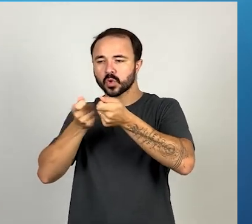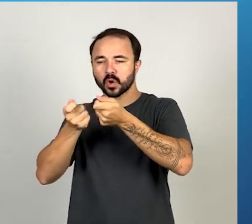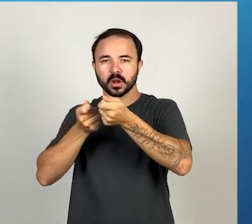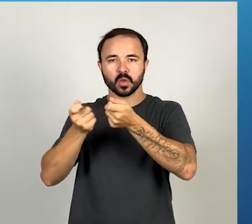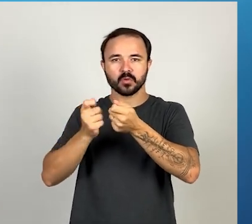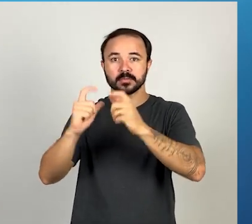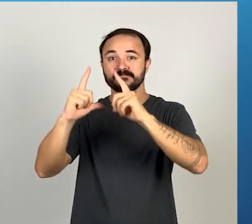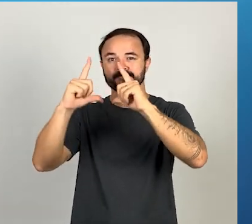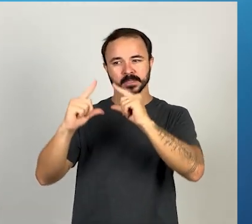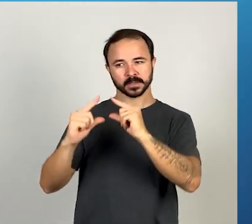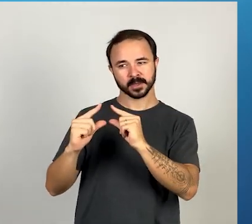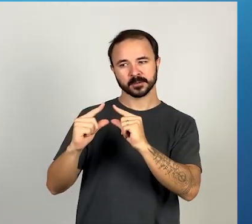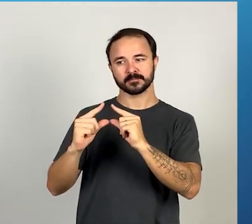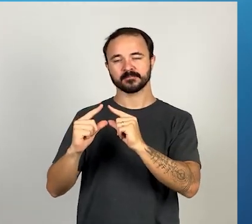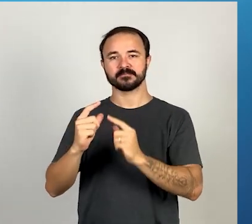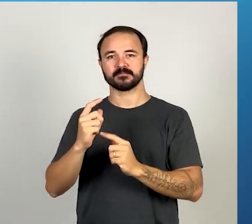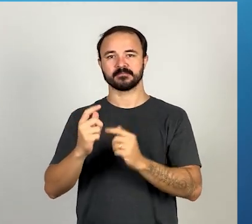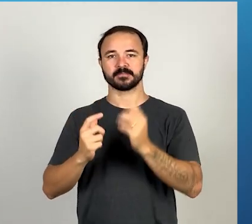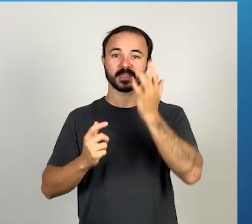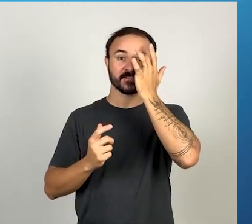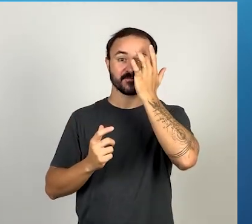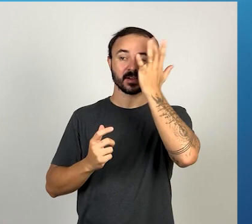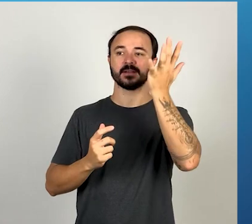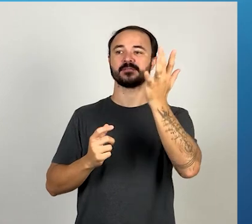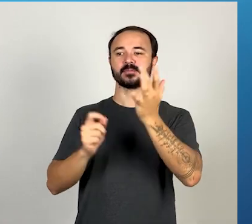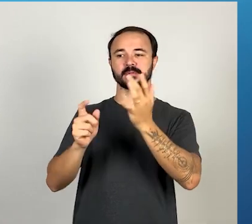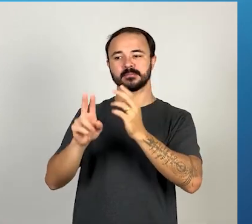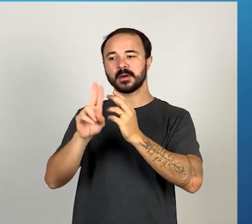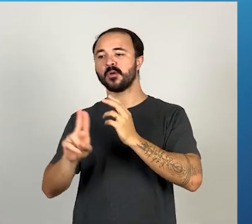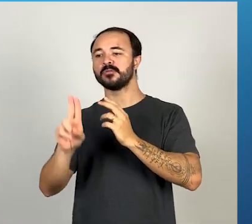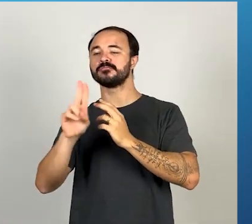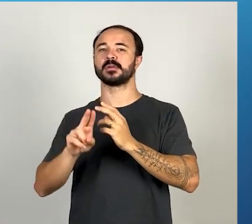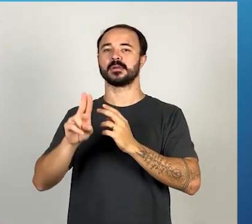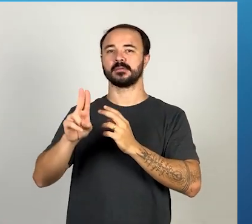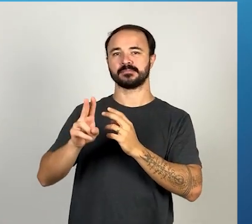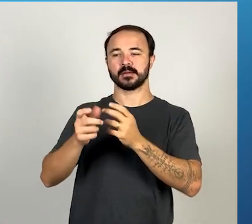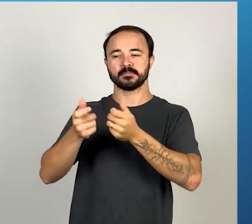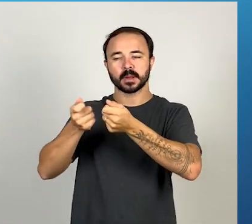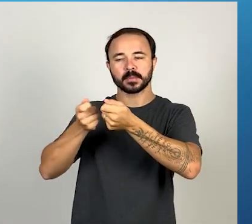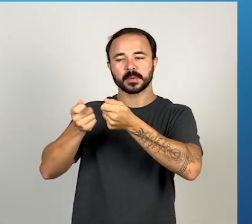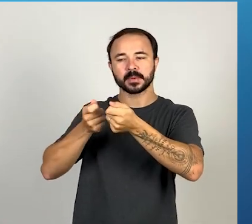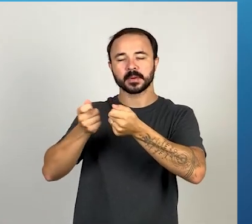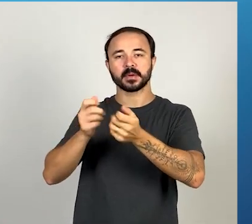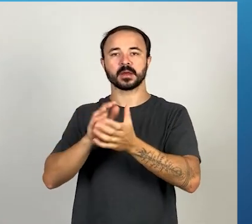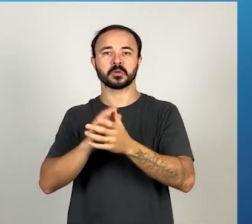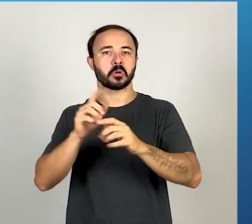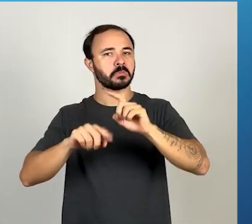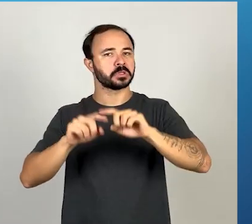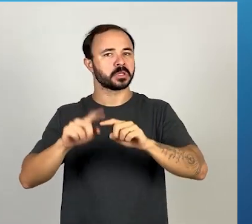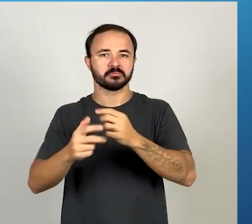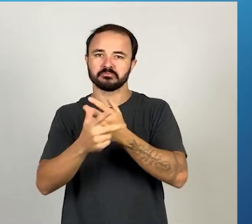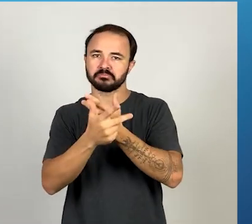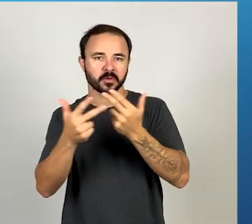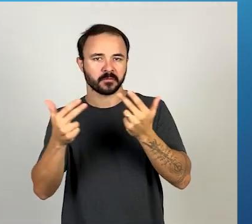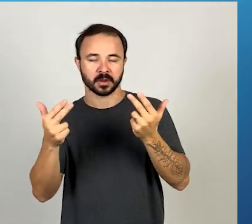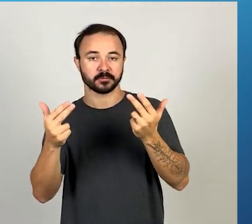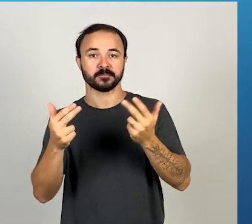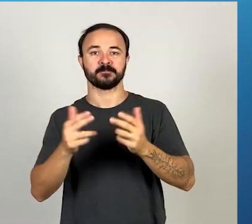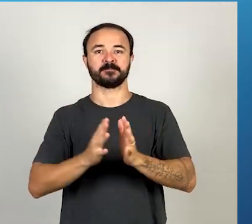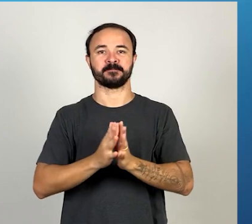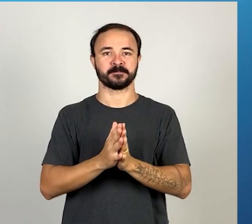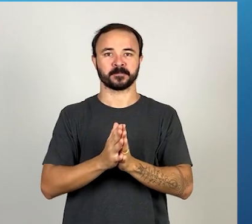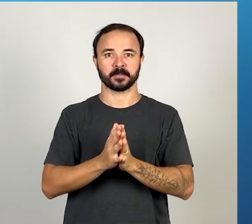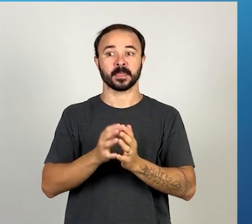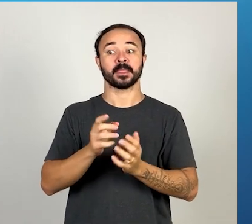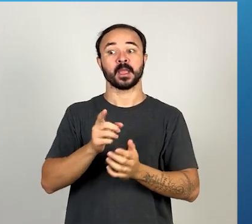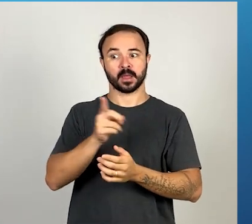microcontrolador, configurado para facilitar tanto a programação quanto o controle de entrada e saída de equipamentos. Ela